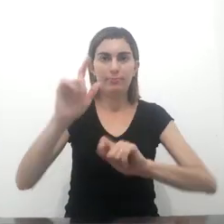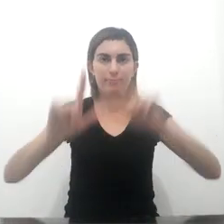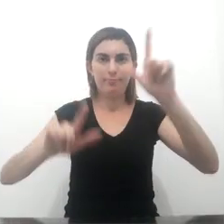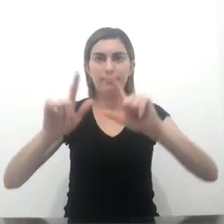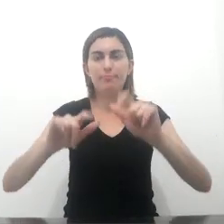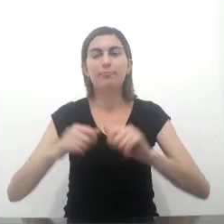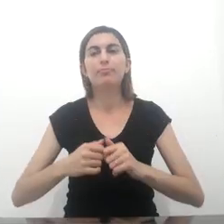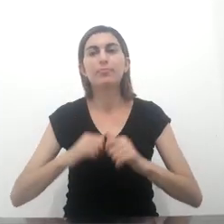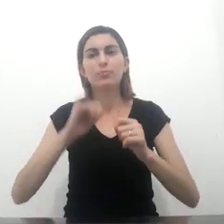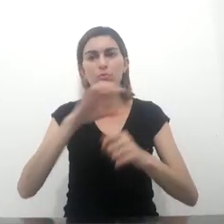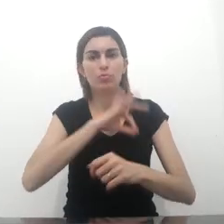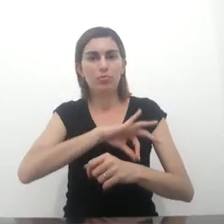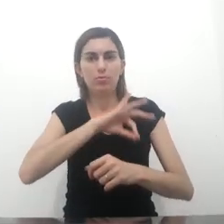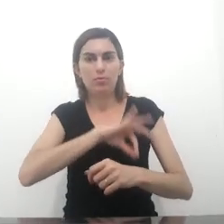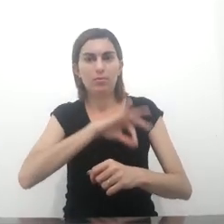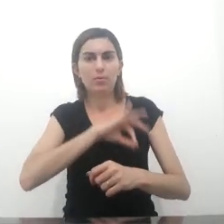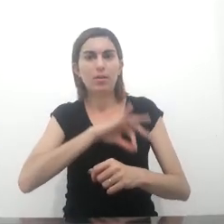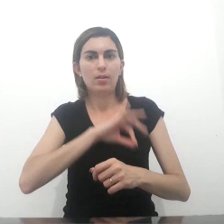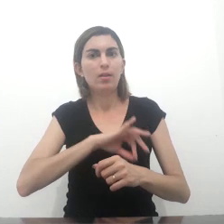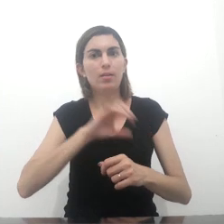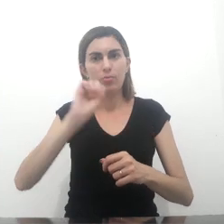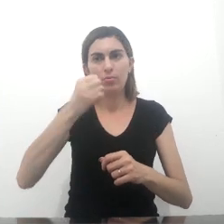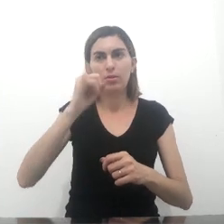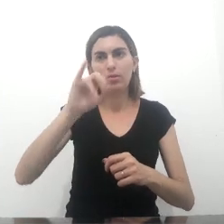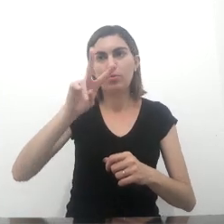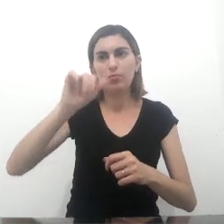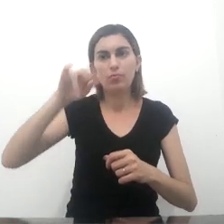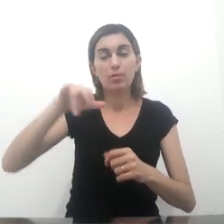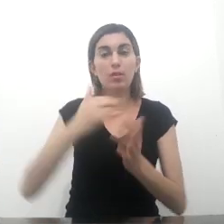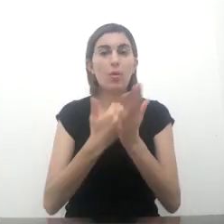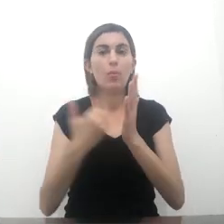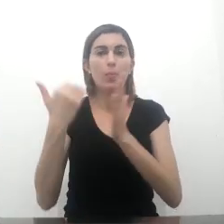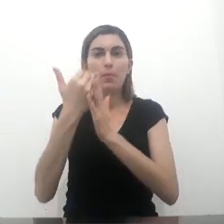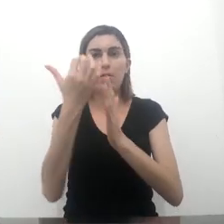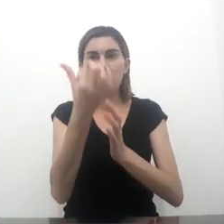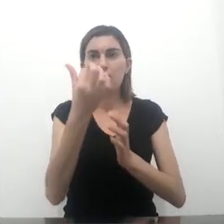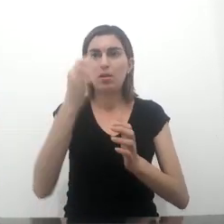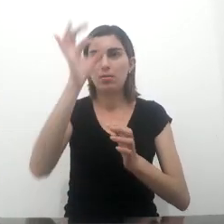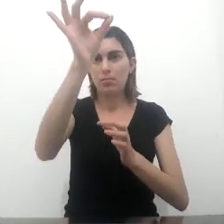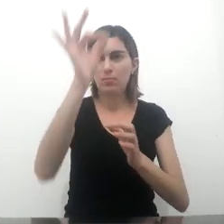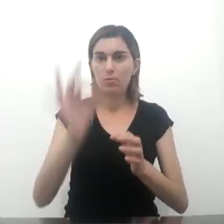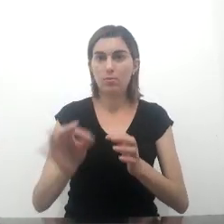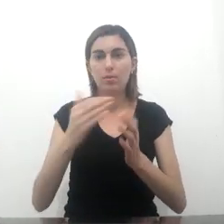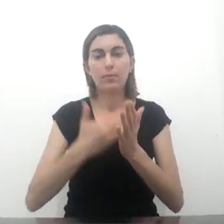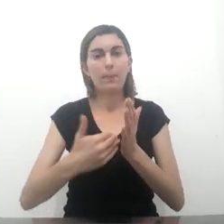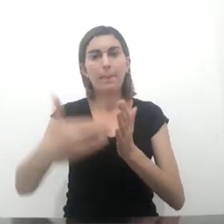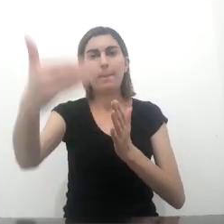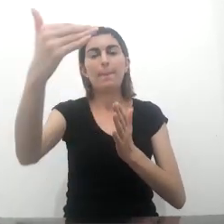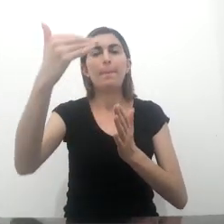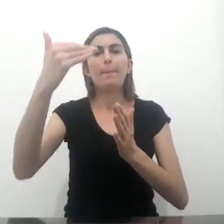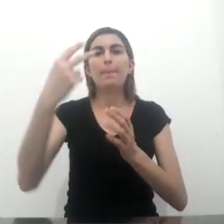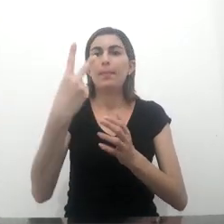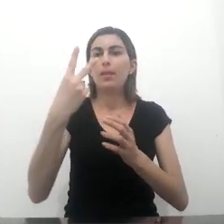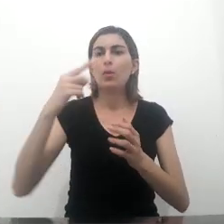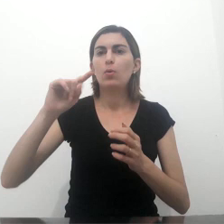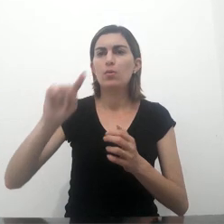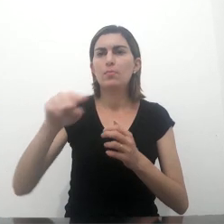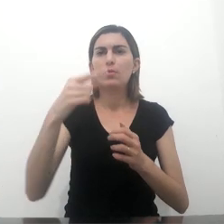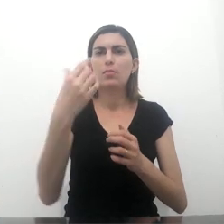na tela o seguinte. O salário de Silvana teve um aumento de 6%, passando a